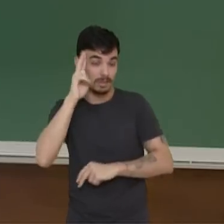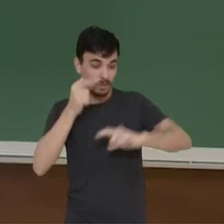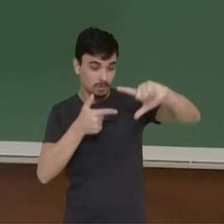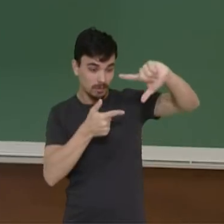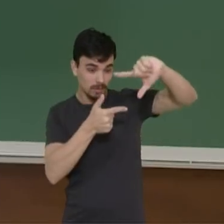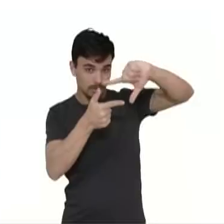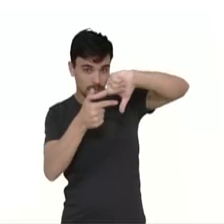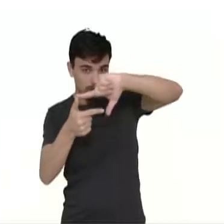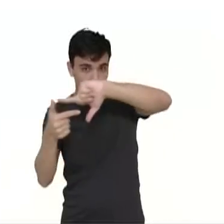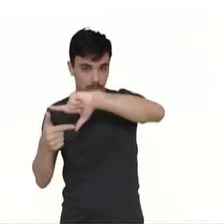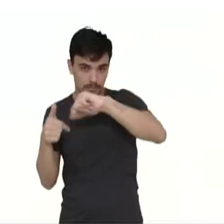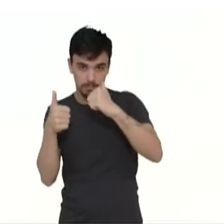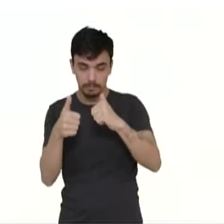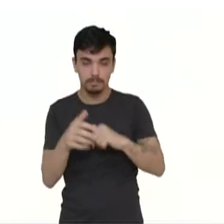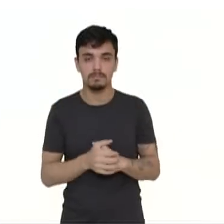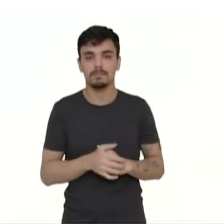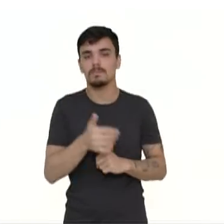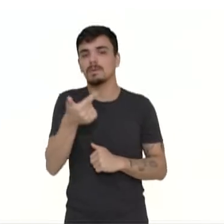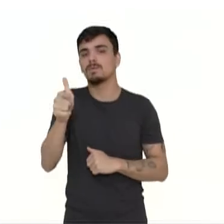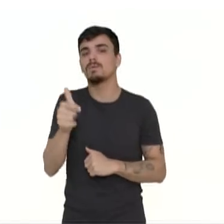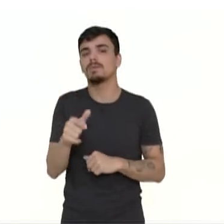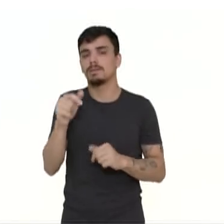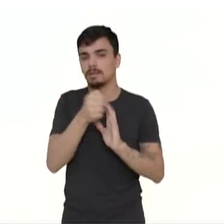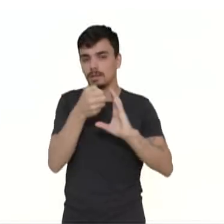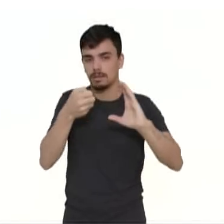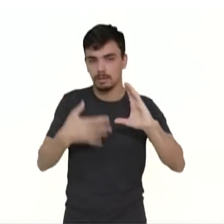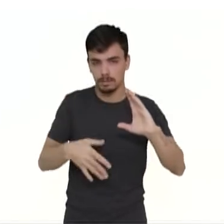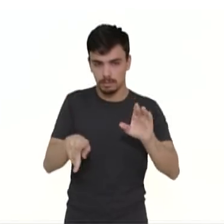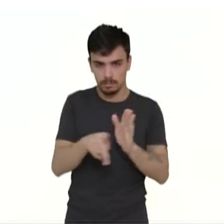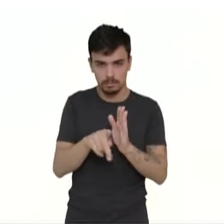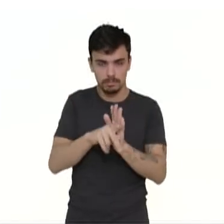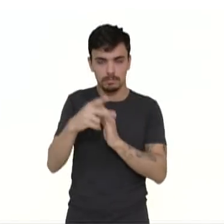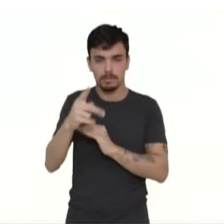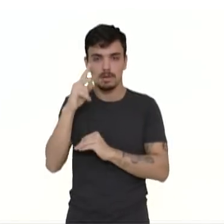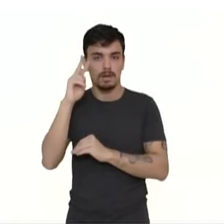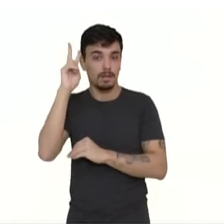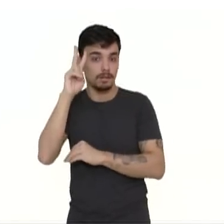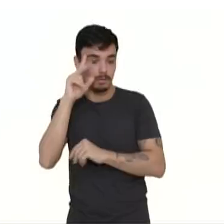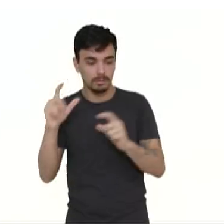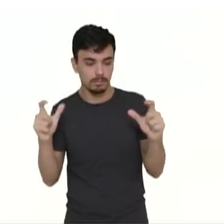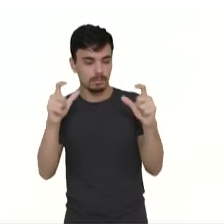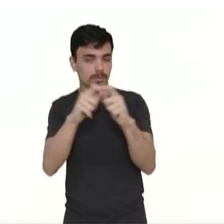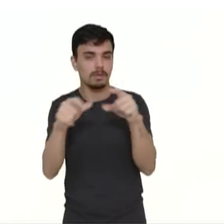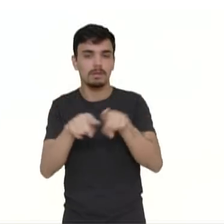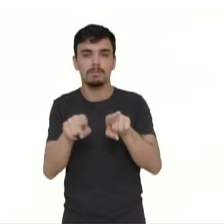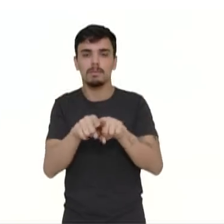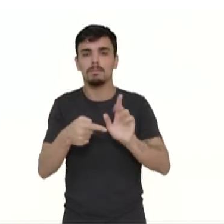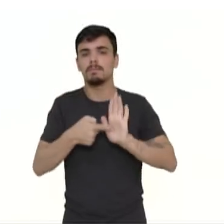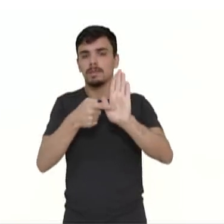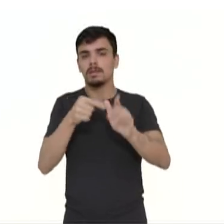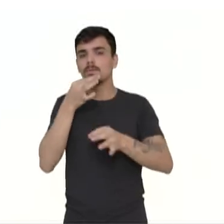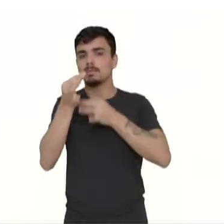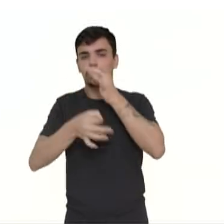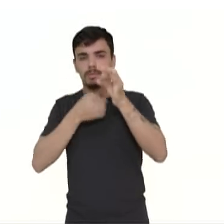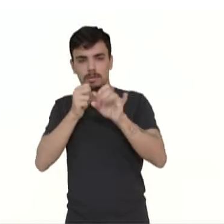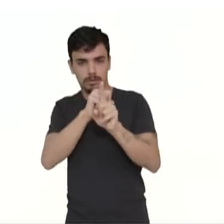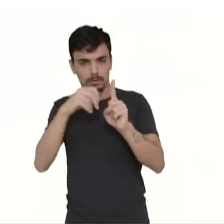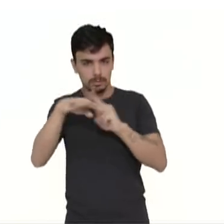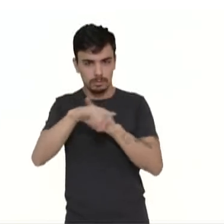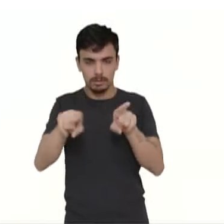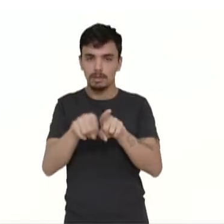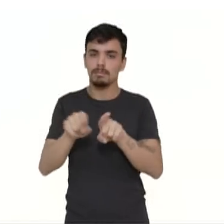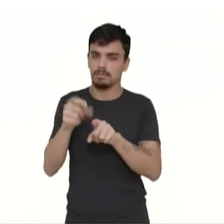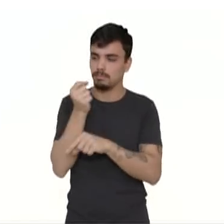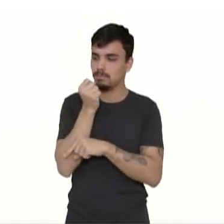quadrinhos. Né, mais algumas características das tirinhas. Então são histórias menores, né, a presença de críticas sociais de forma